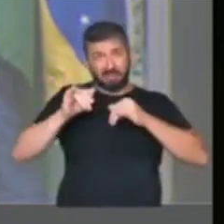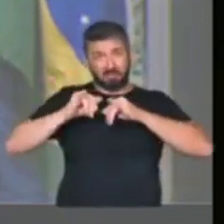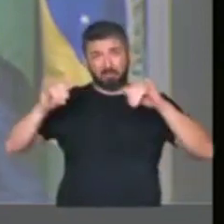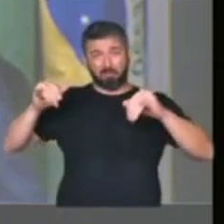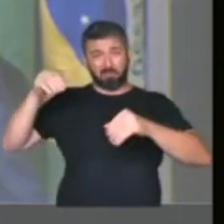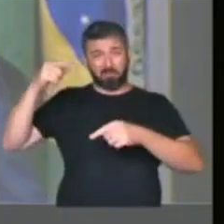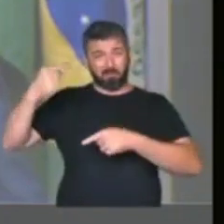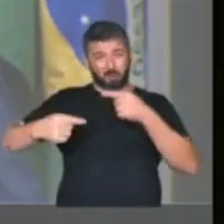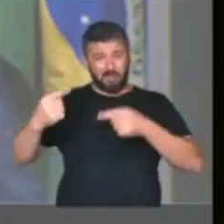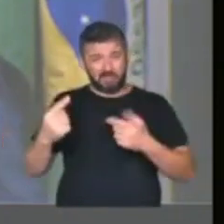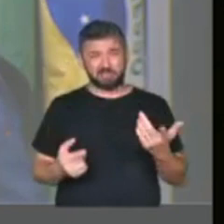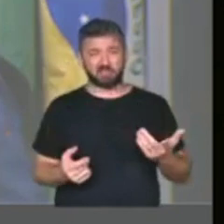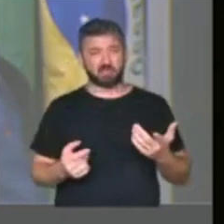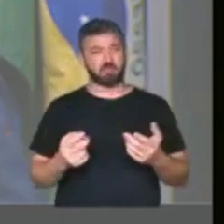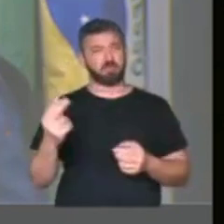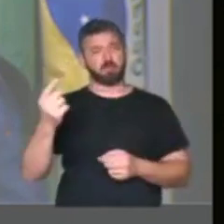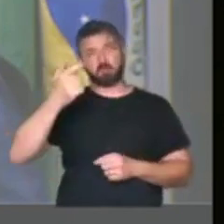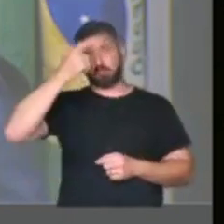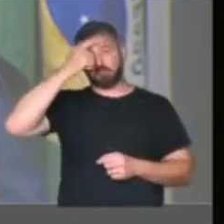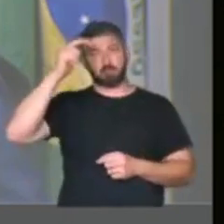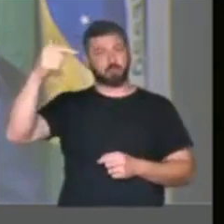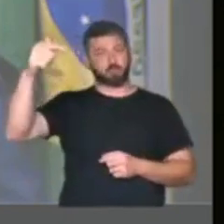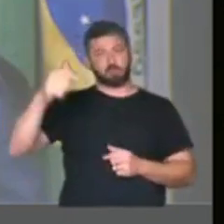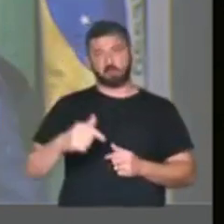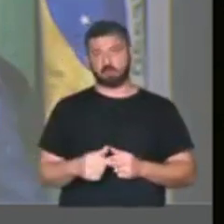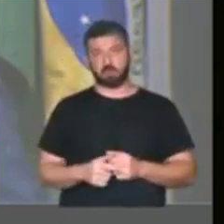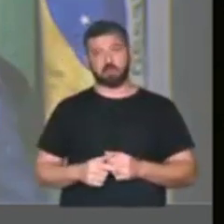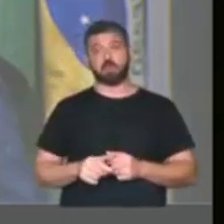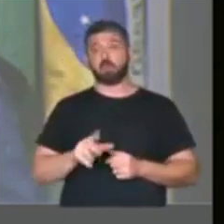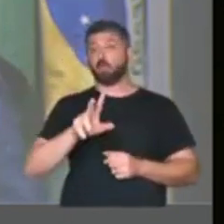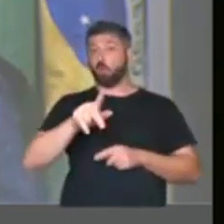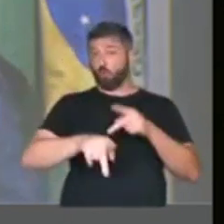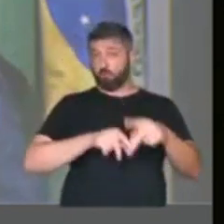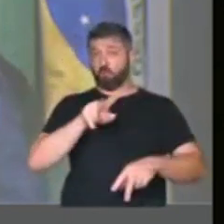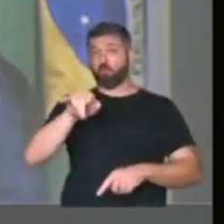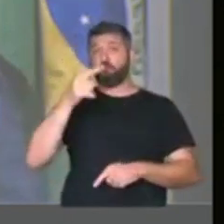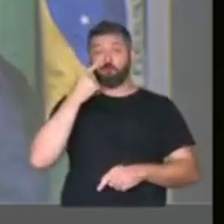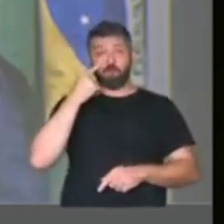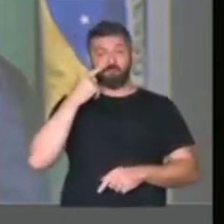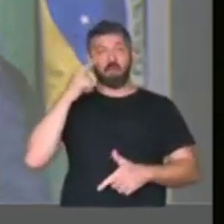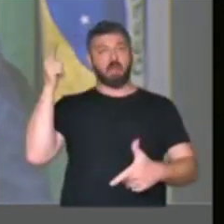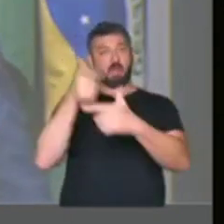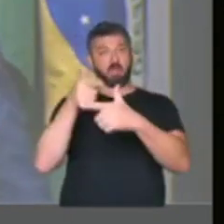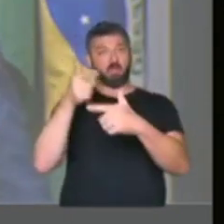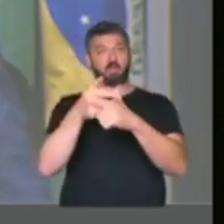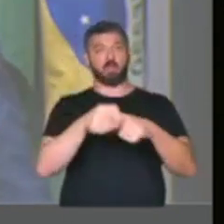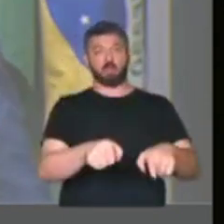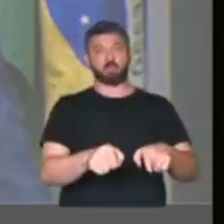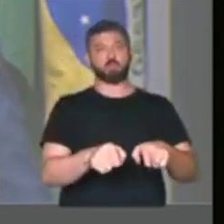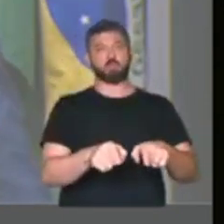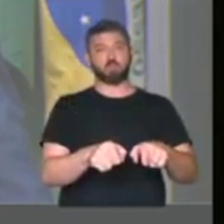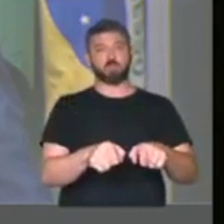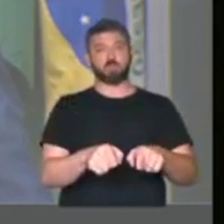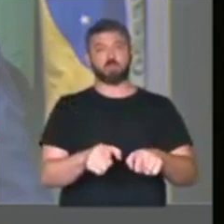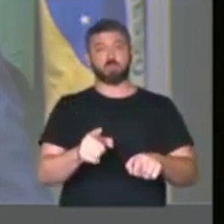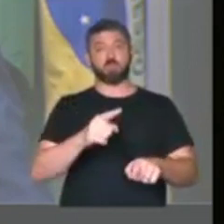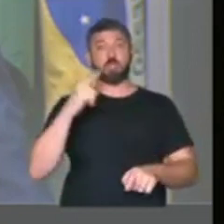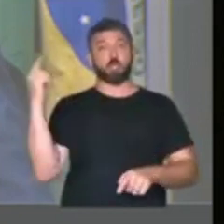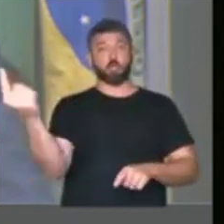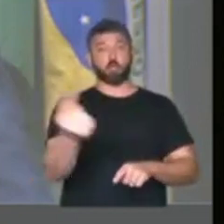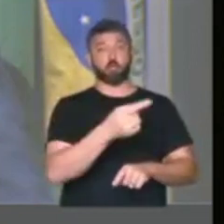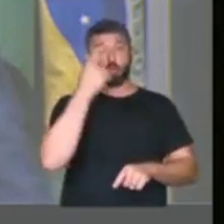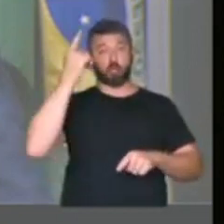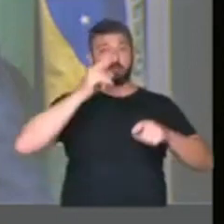política isso é absolutamente irracional isso será tomado pela população como insulto como escárnio todos os